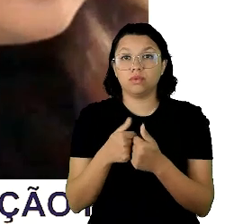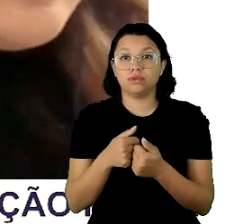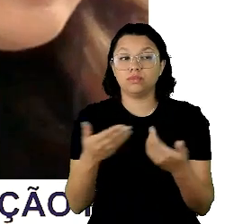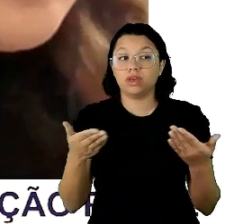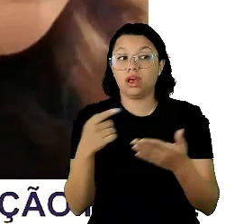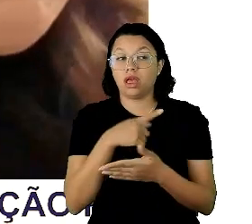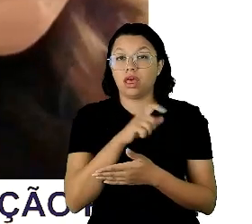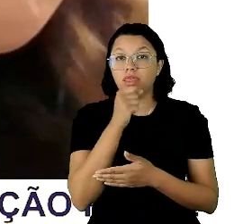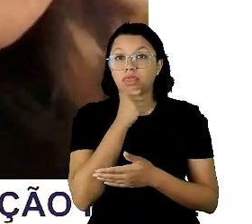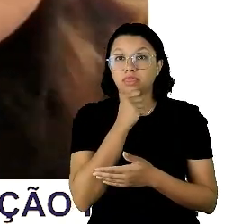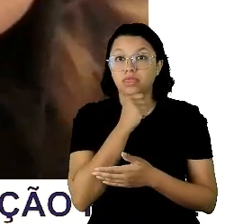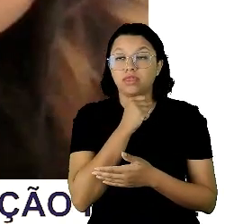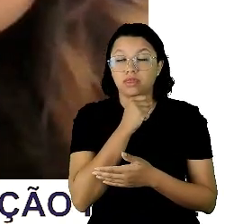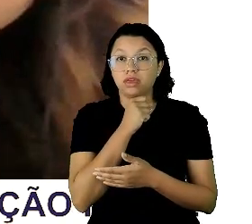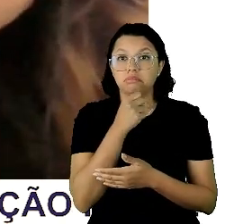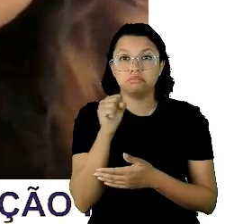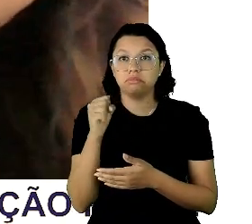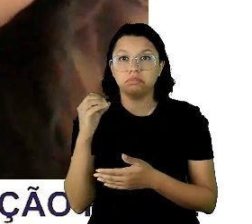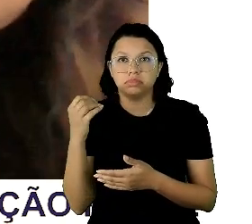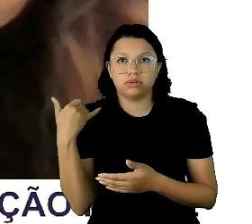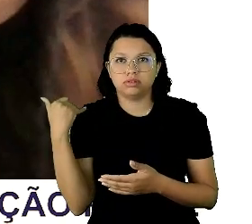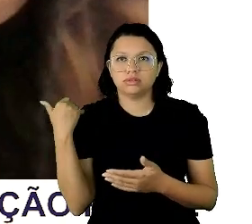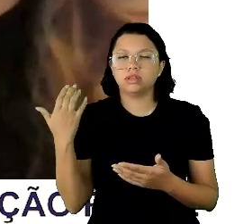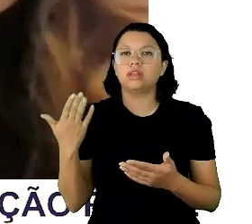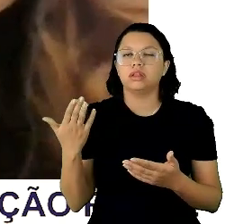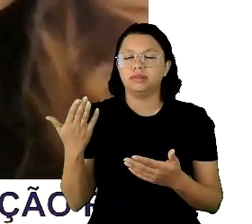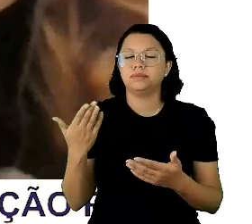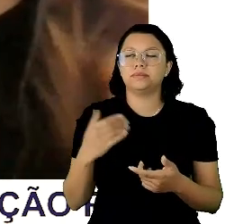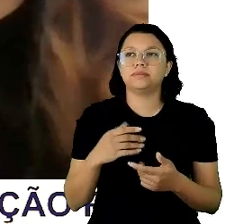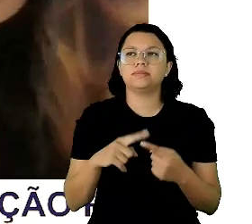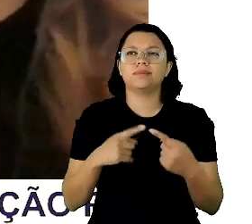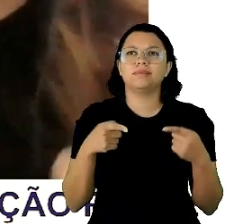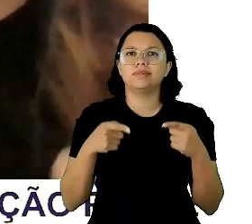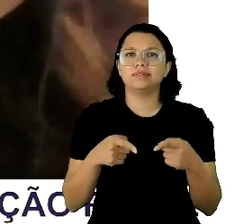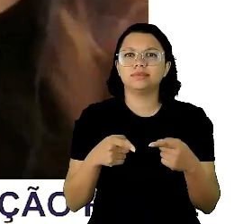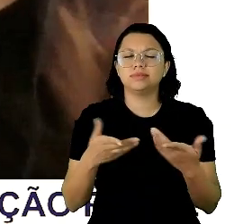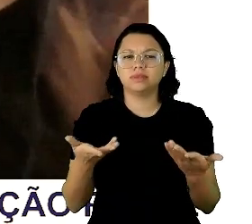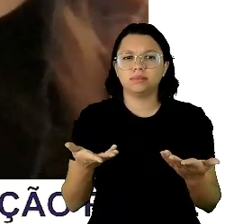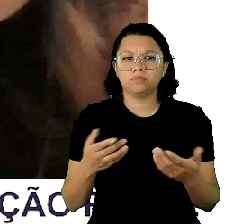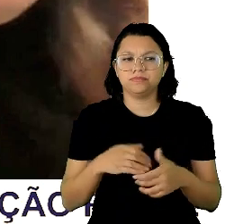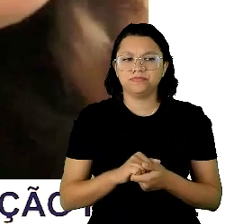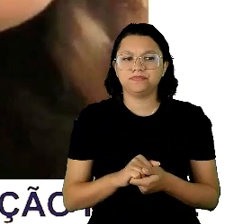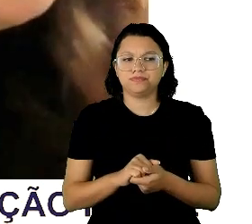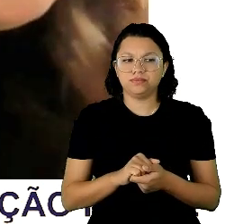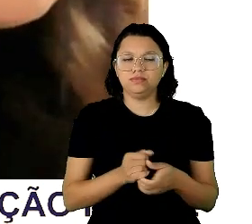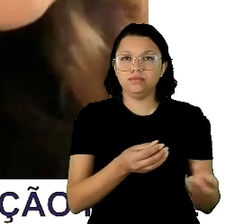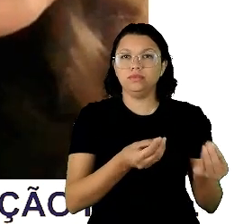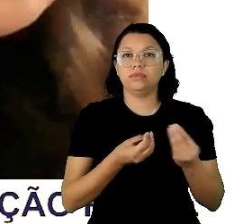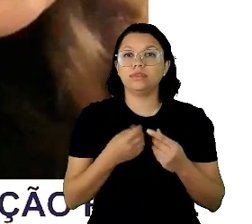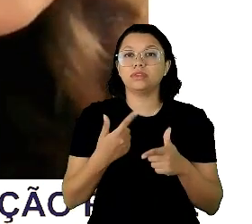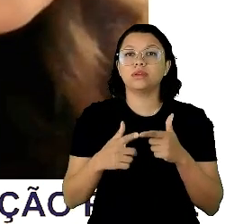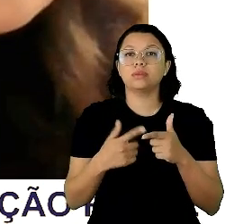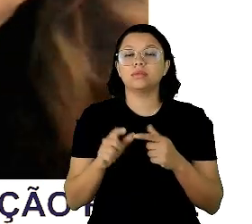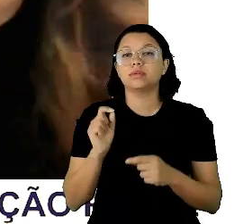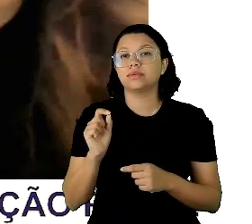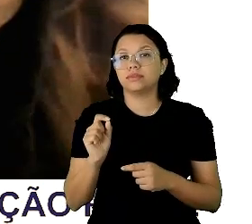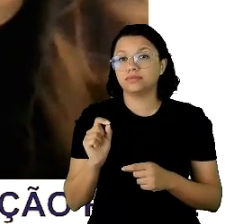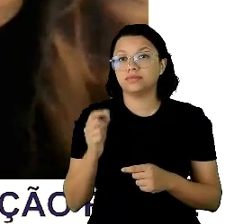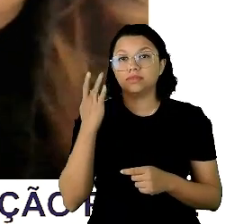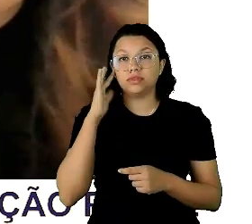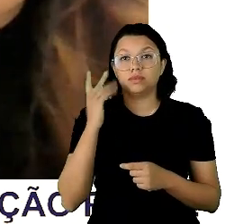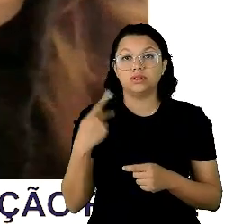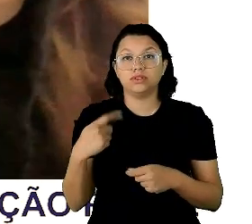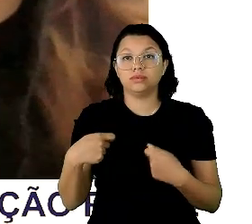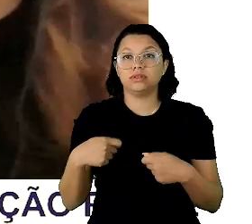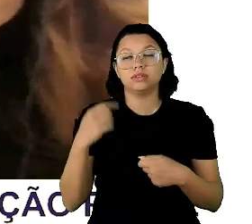então isso faz muito tempo. Mas isso aí, então, traz um problema o quê? Eu acho que a gente tem que pensar nisso como